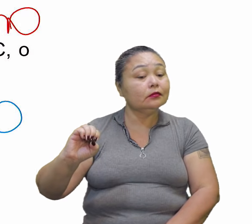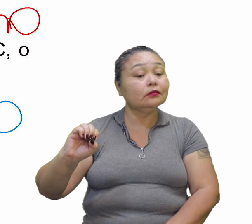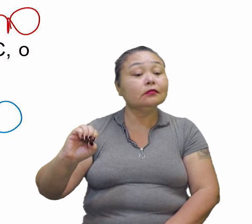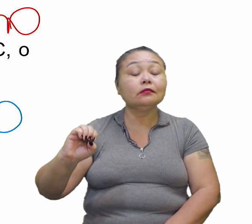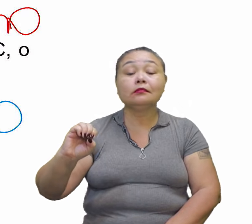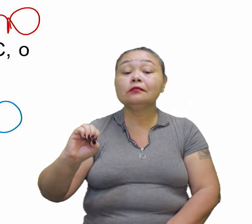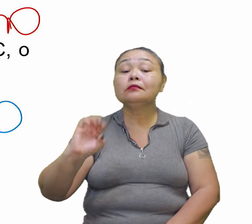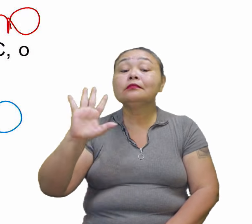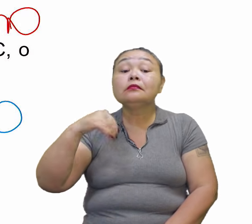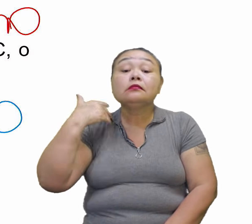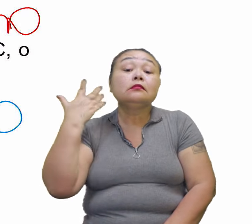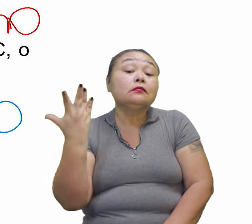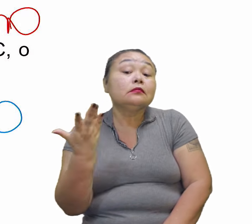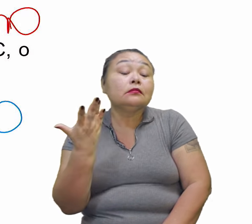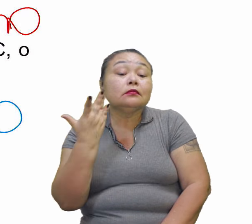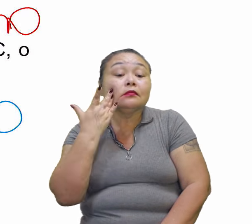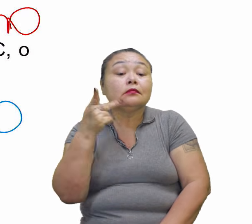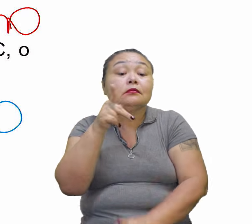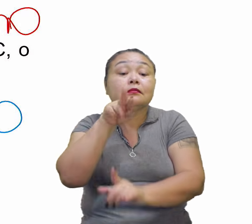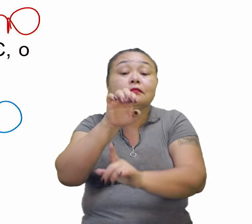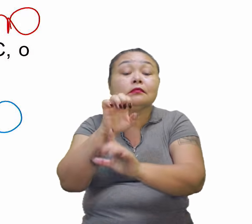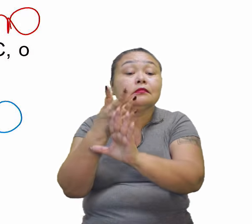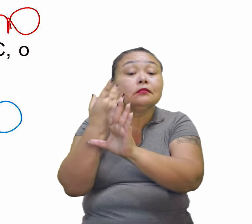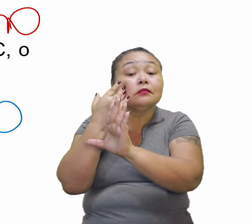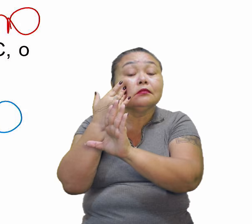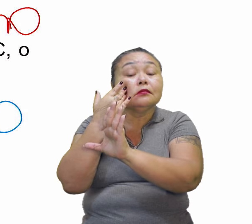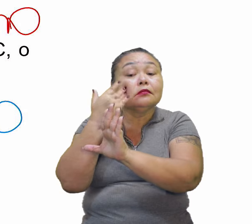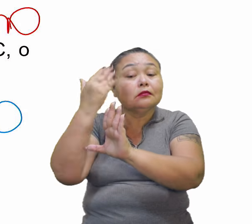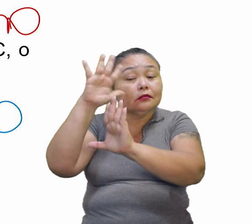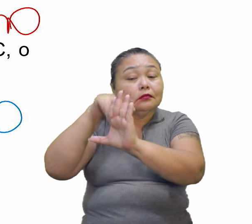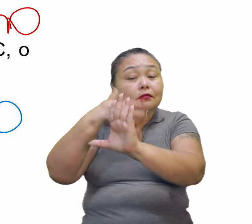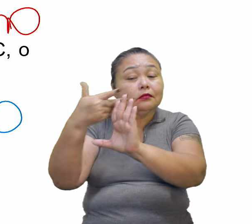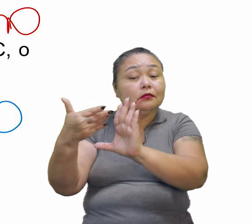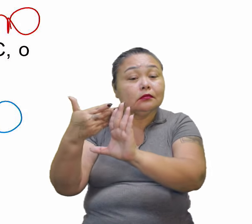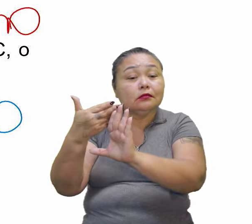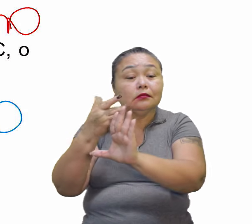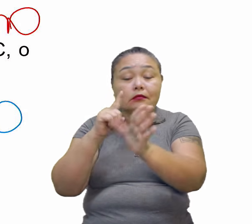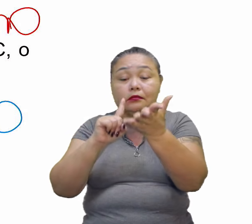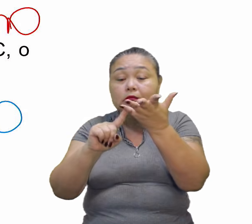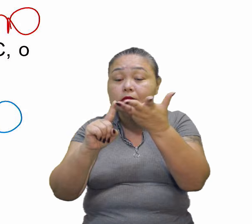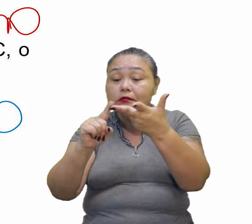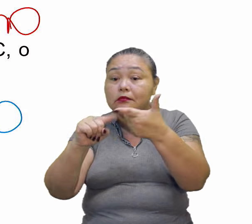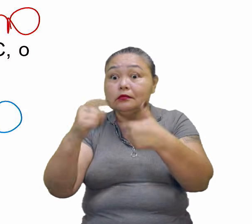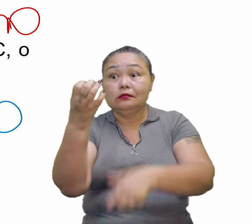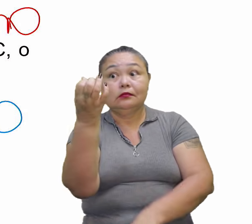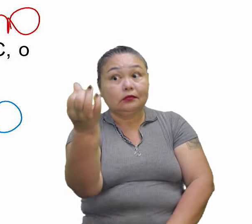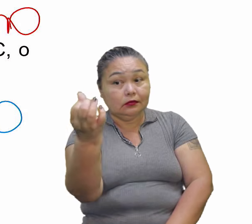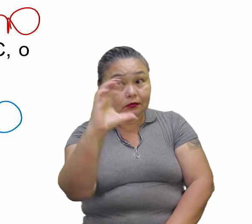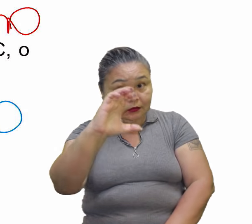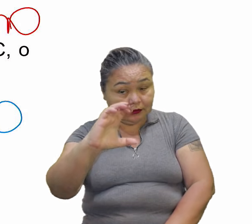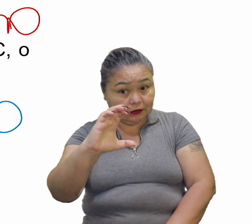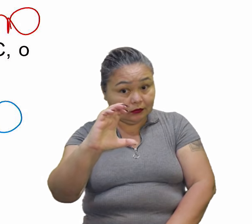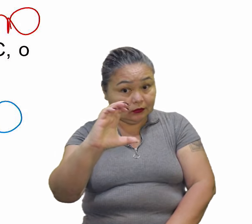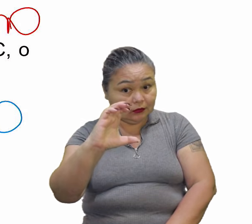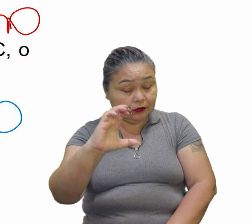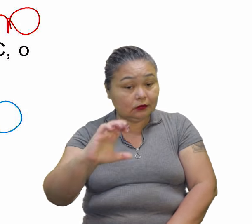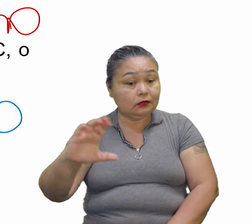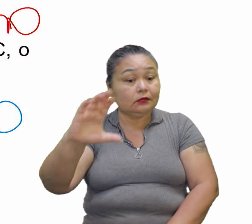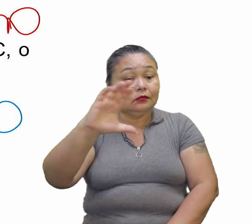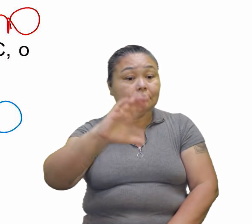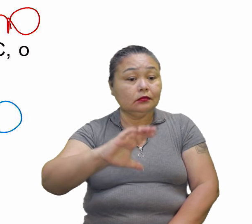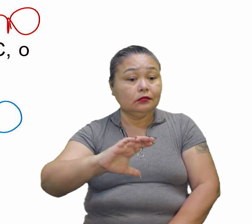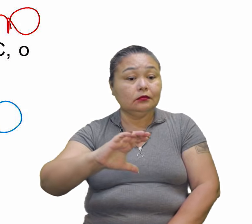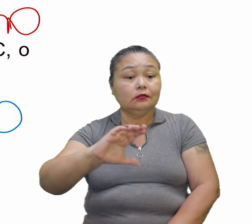hidrocarboneto. Qual é o prefixo que você viu aí para 6 átomos de carbono?